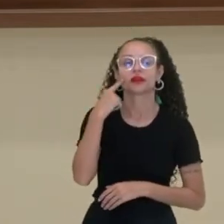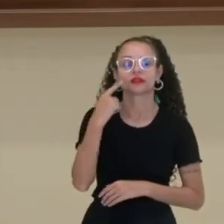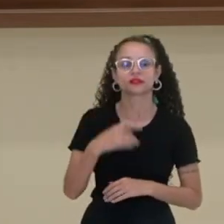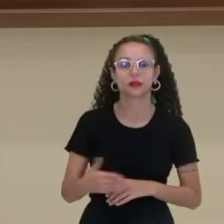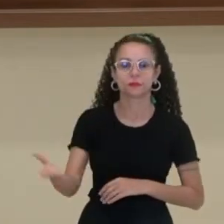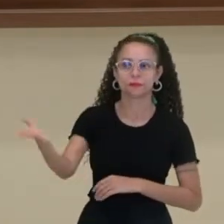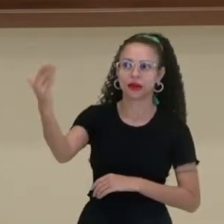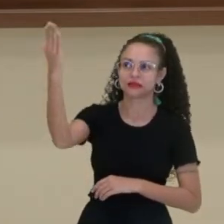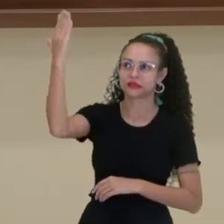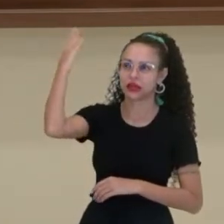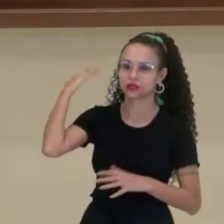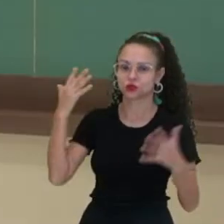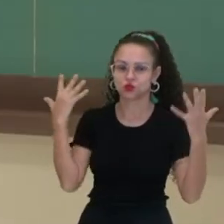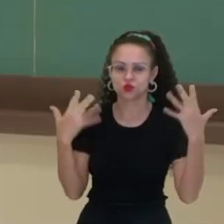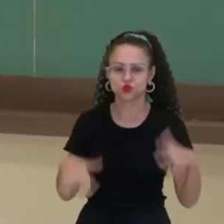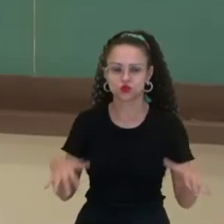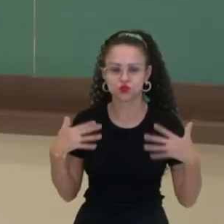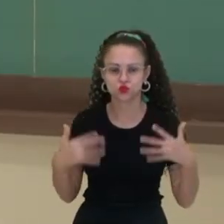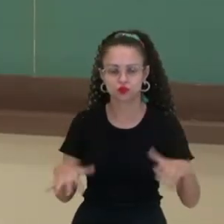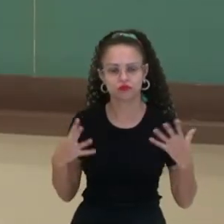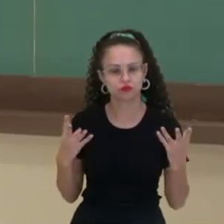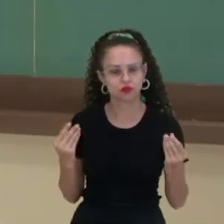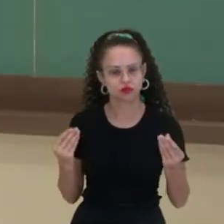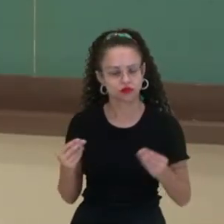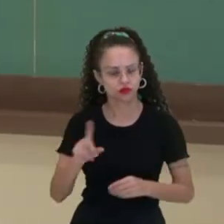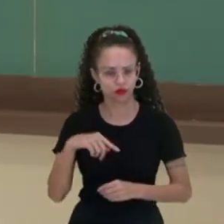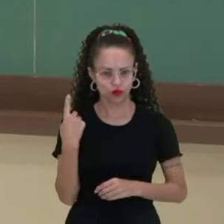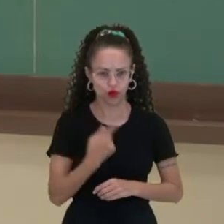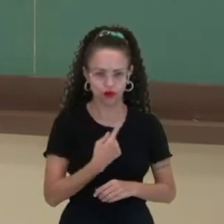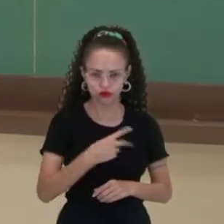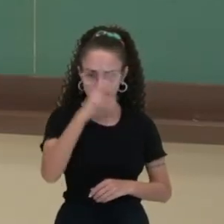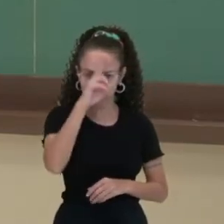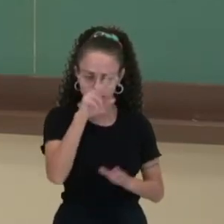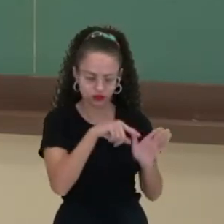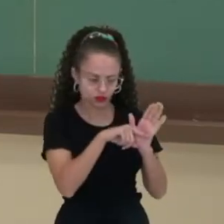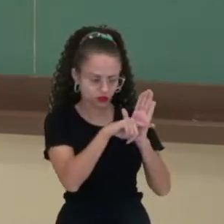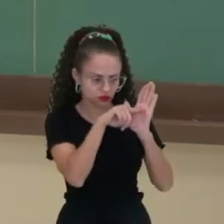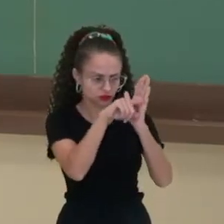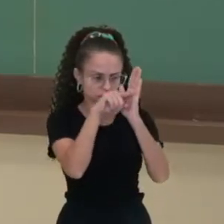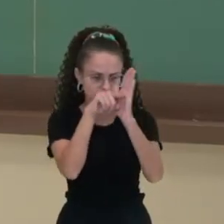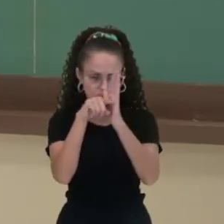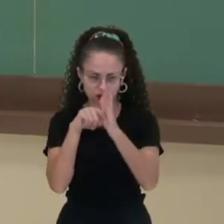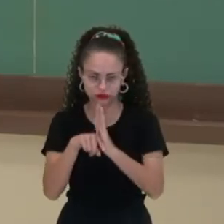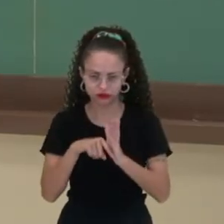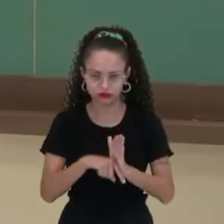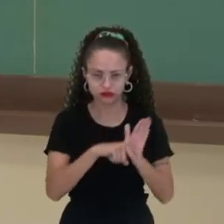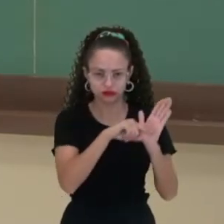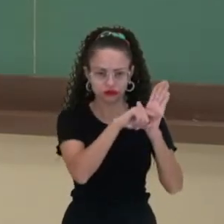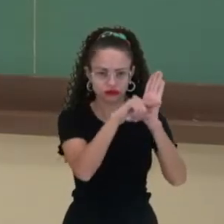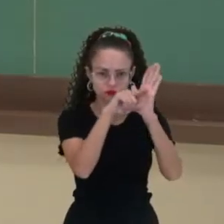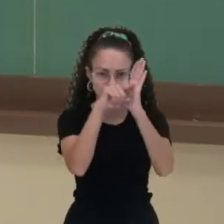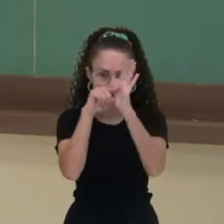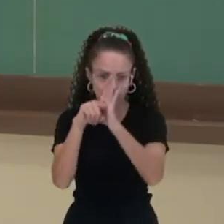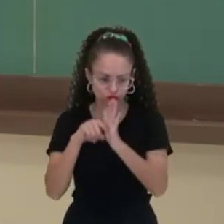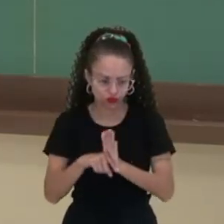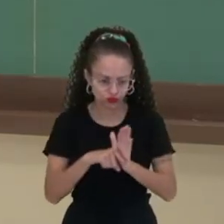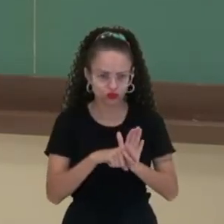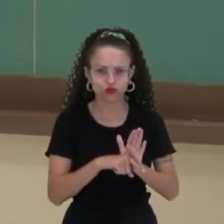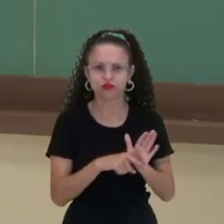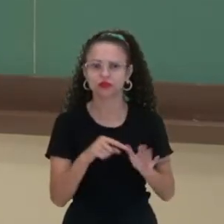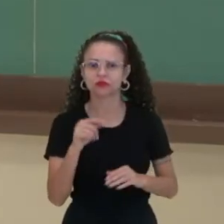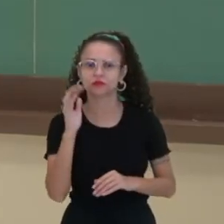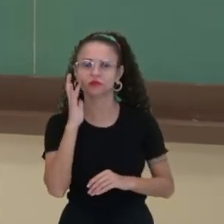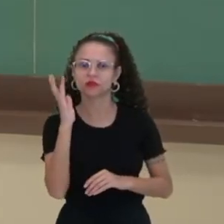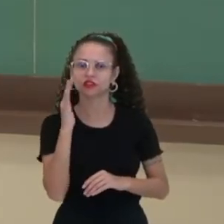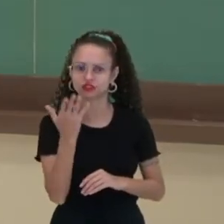passado. Imagine nós, historiadores, no trabalho da investigação histórica, né? Uma espécie de Sherlock Holmes, e não pense que não